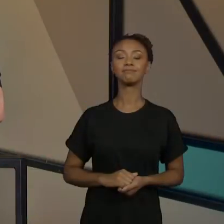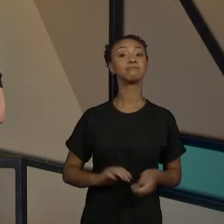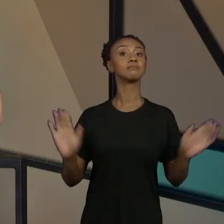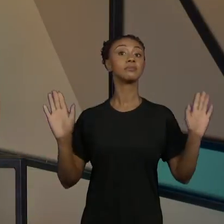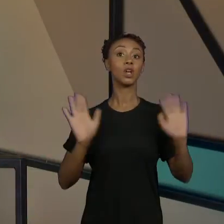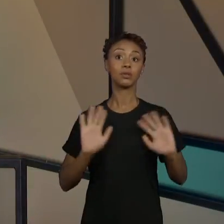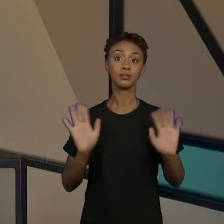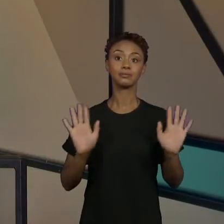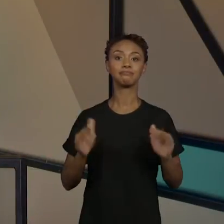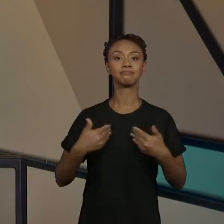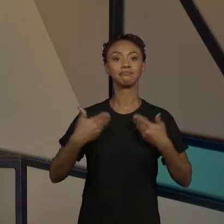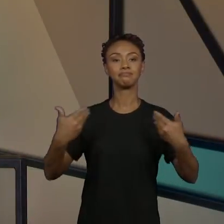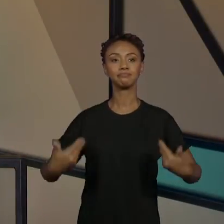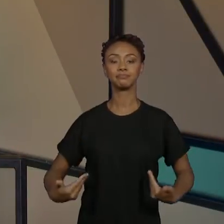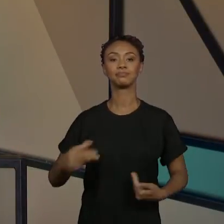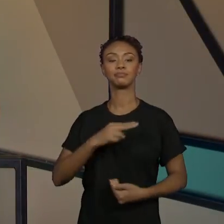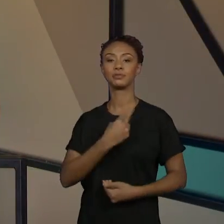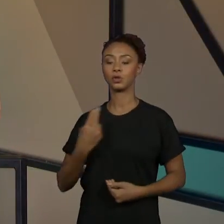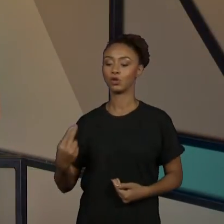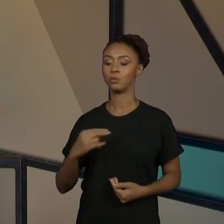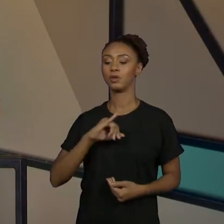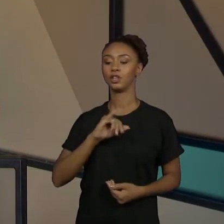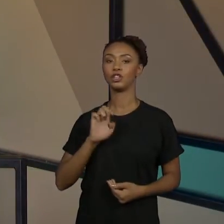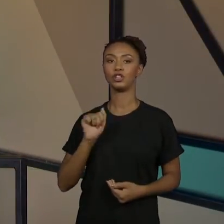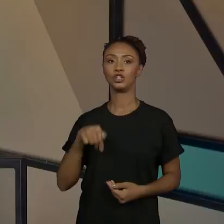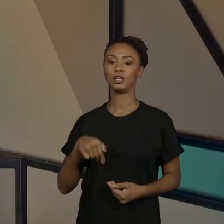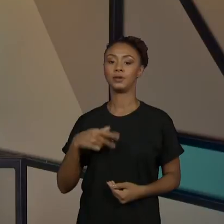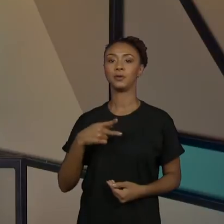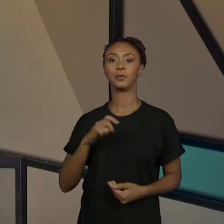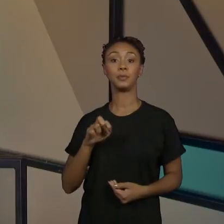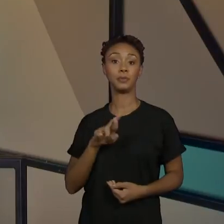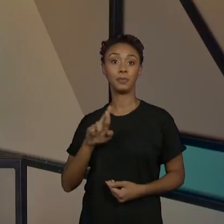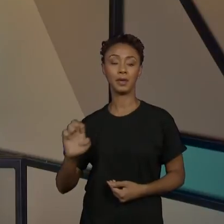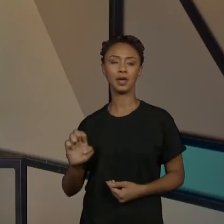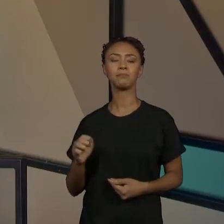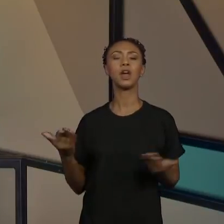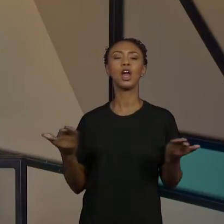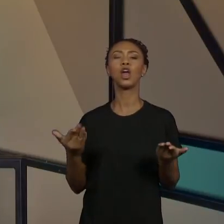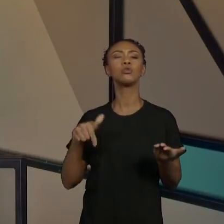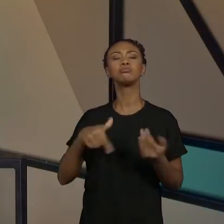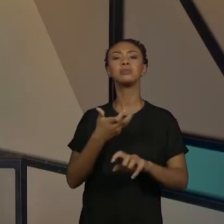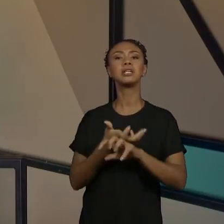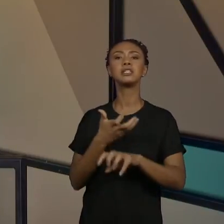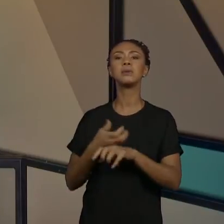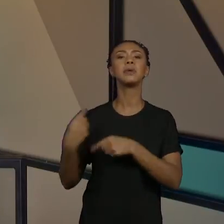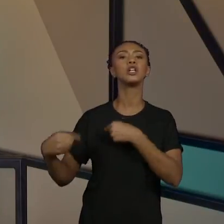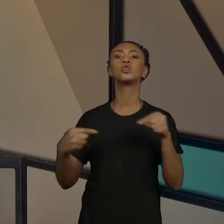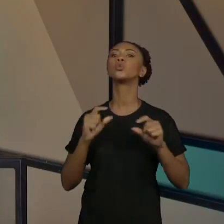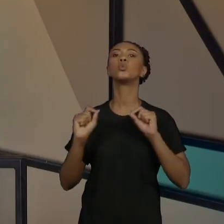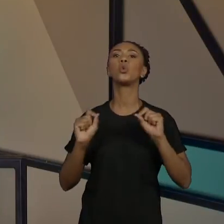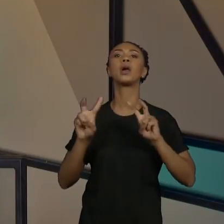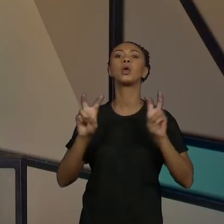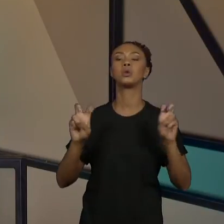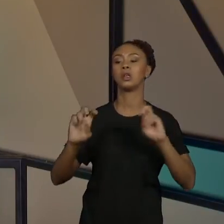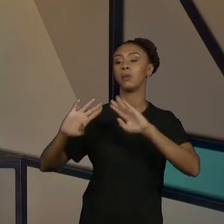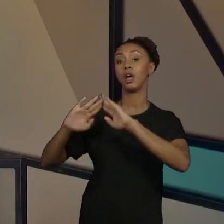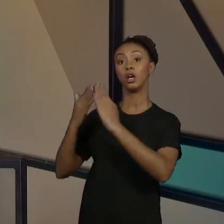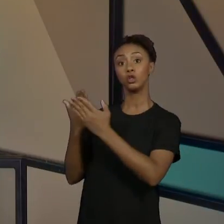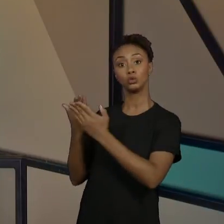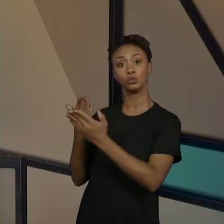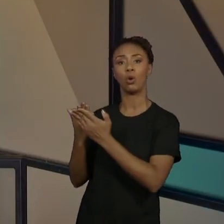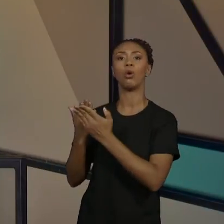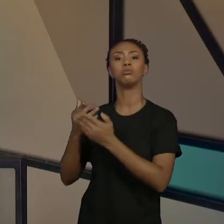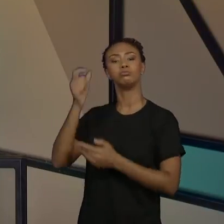Olá pessoal, eu me chamo Jean-Pierre Chauvin e nesse curso nós vamos discutir a escola e a cultura. Nessa disciplina, a ideia é que a